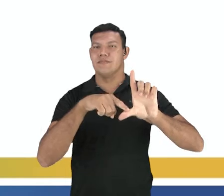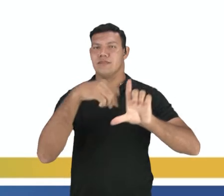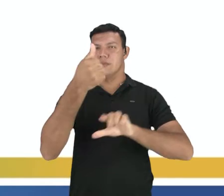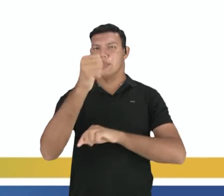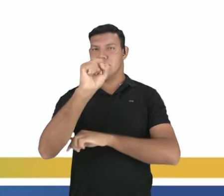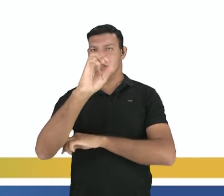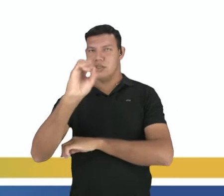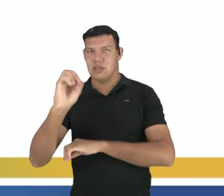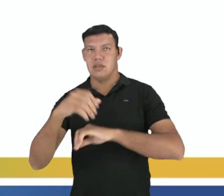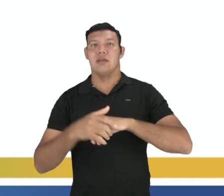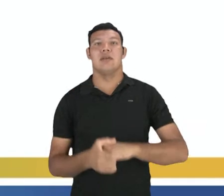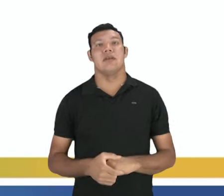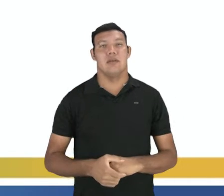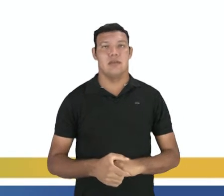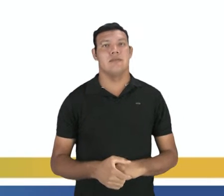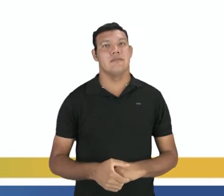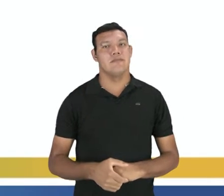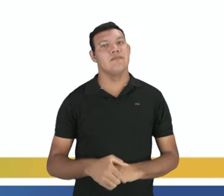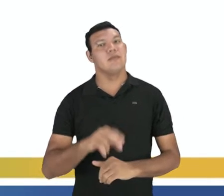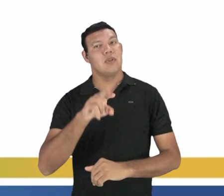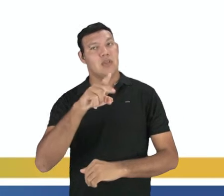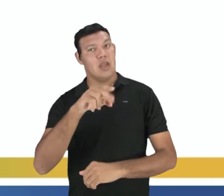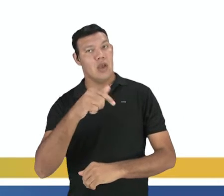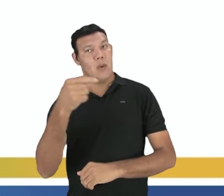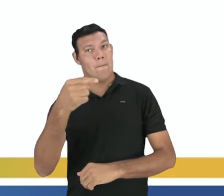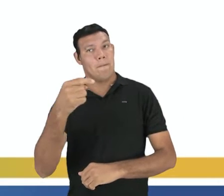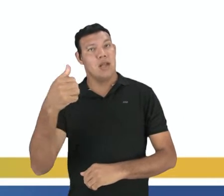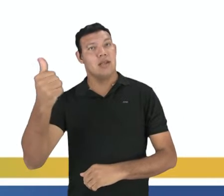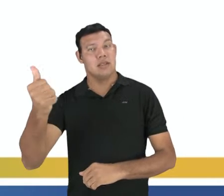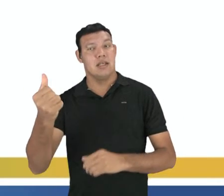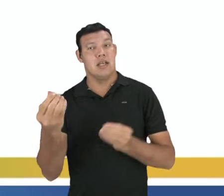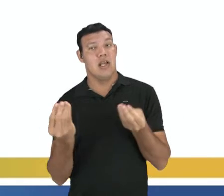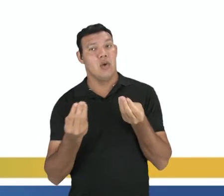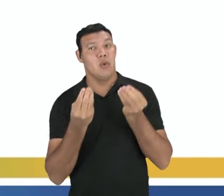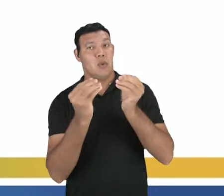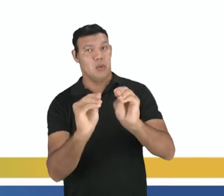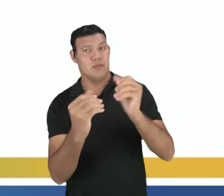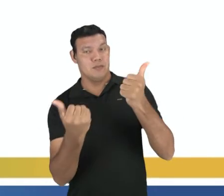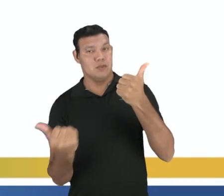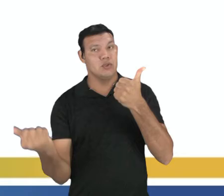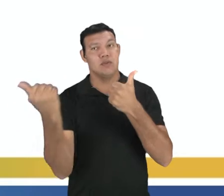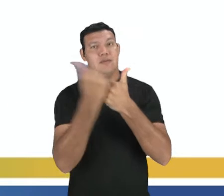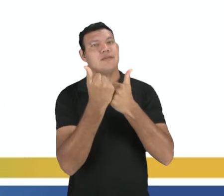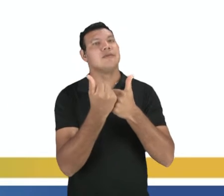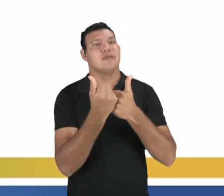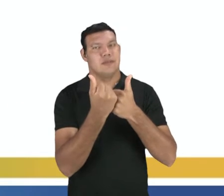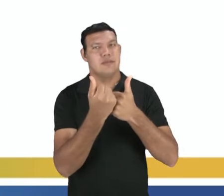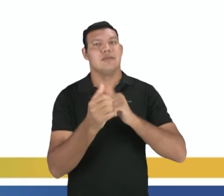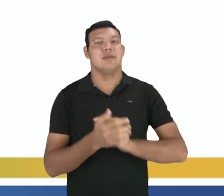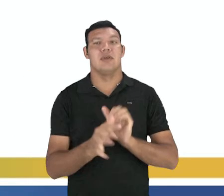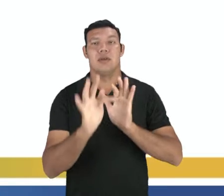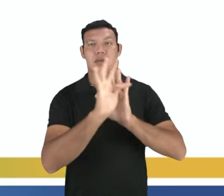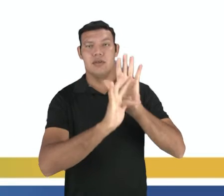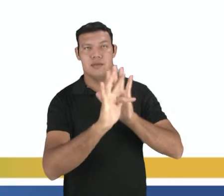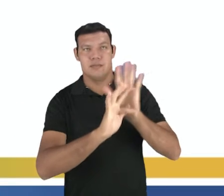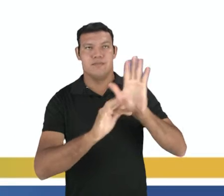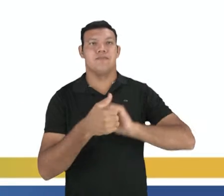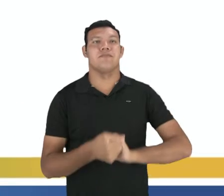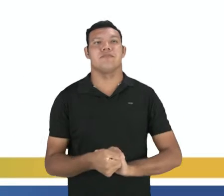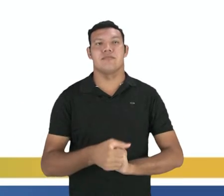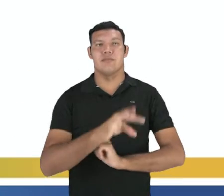com a saindo de 180 - um quando você substituir Na expressão né a força vai ser a força peso